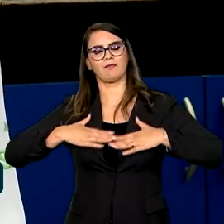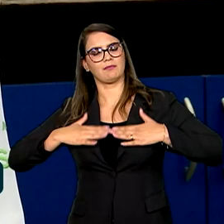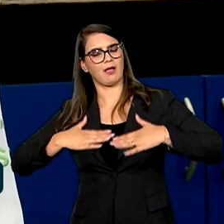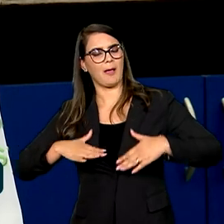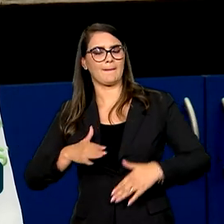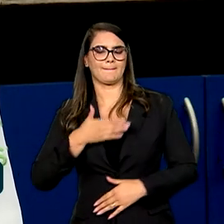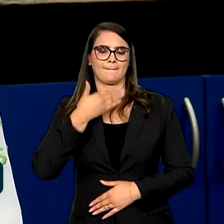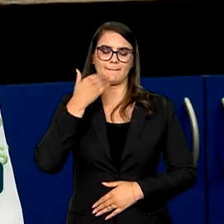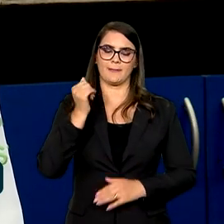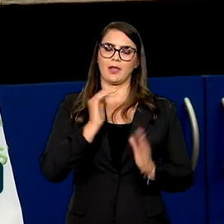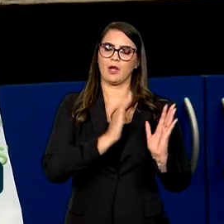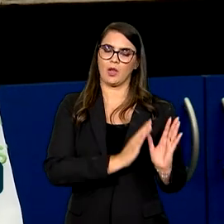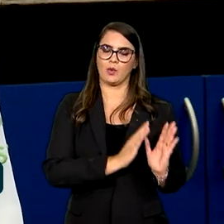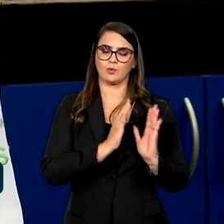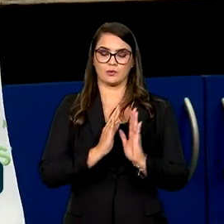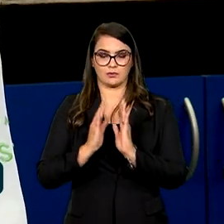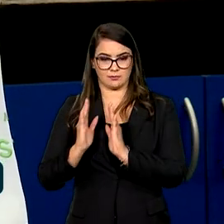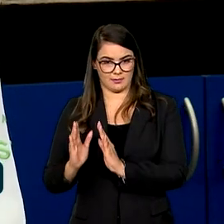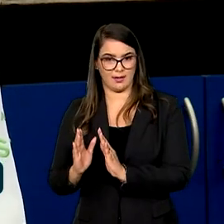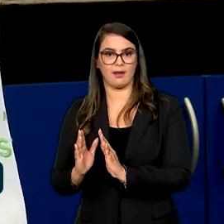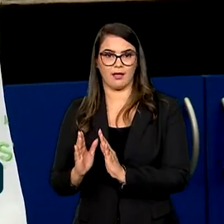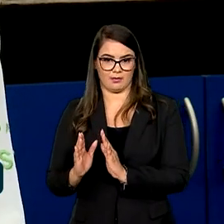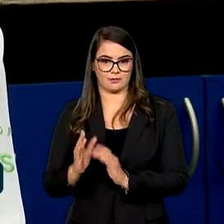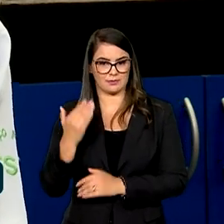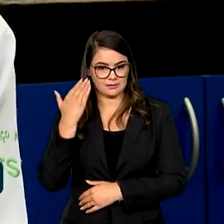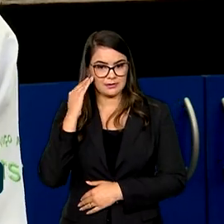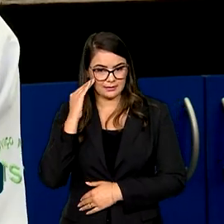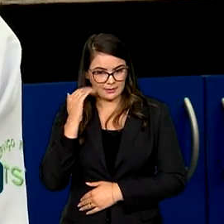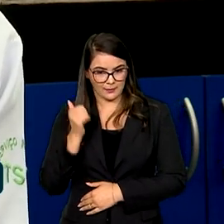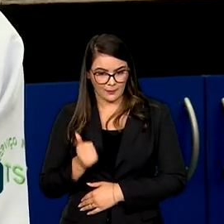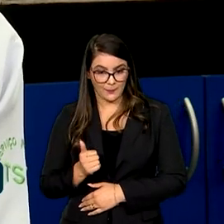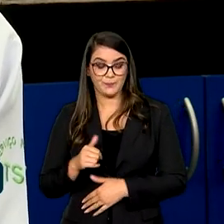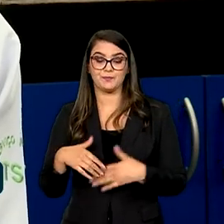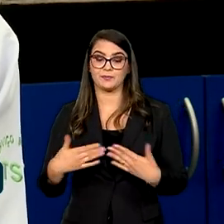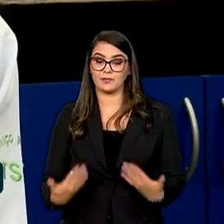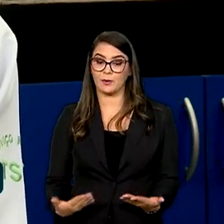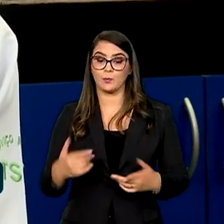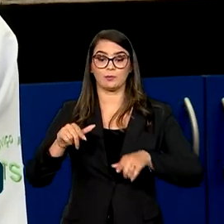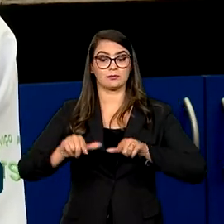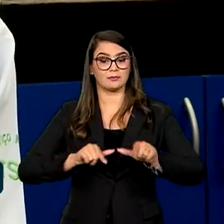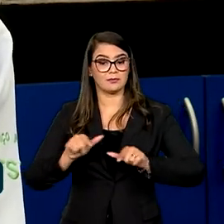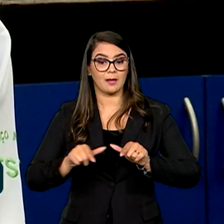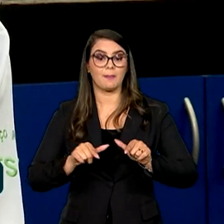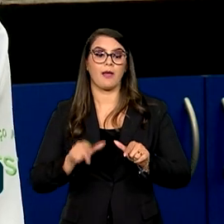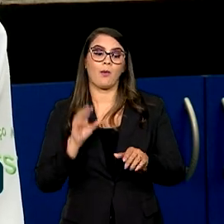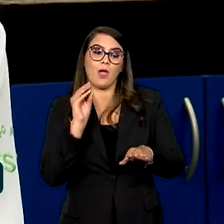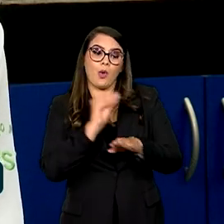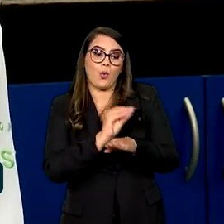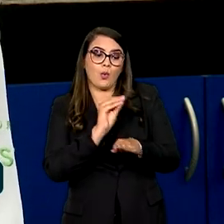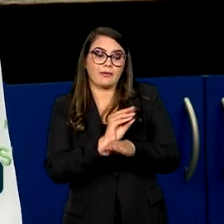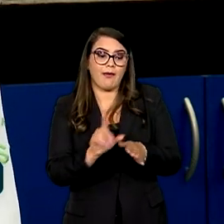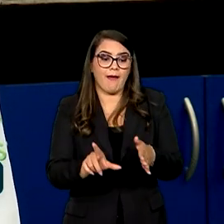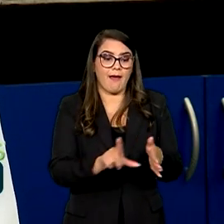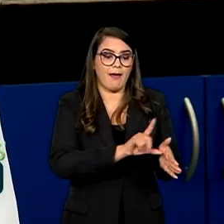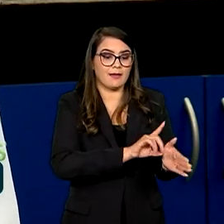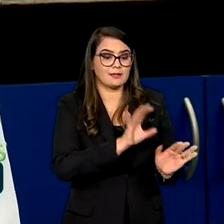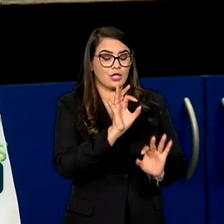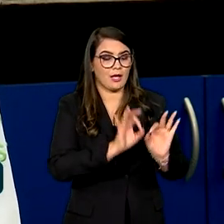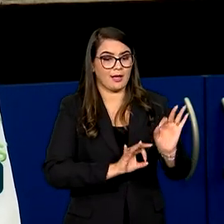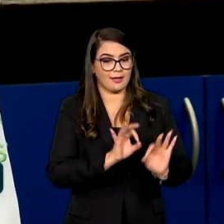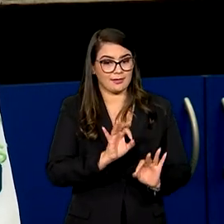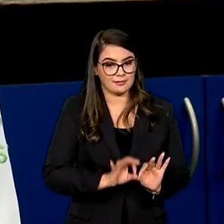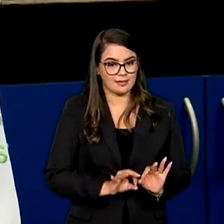com as etapas advindas da demência, entendeu? Então, o trabalho, ele é preventivo no sentido de